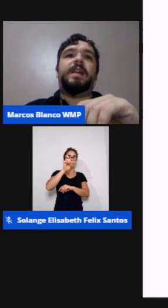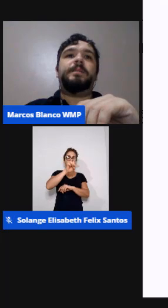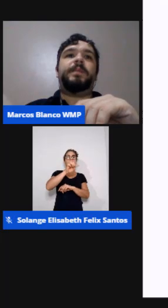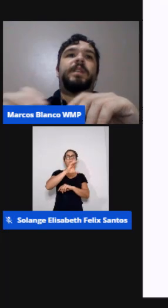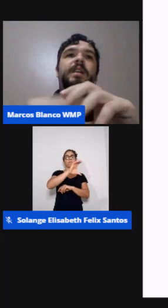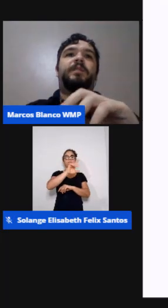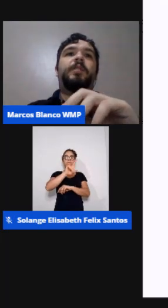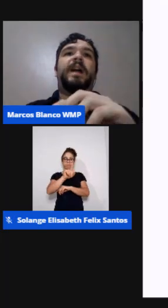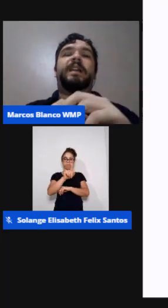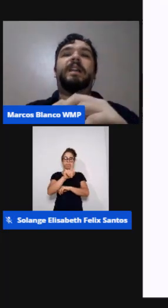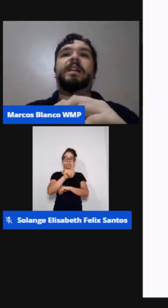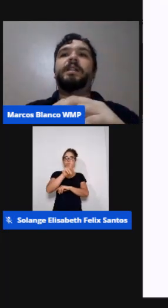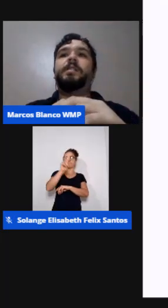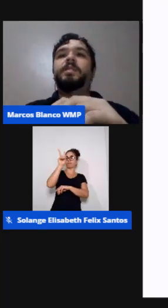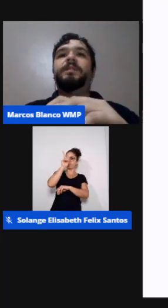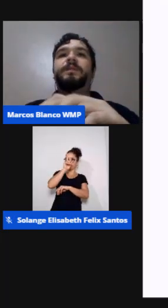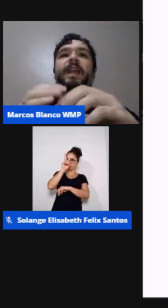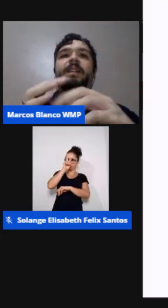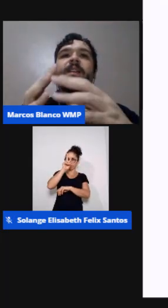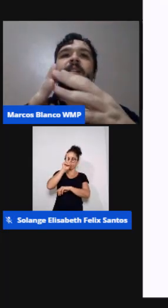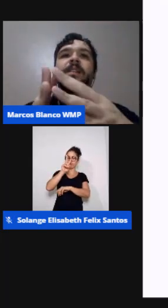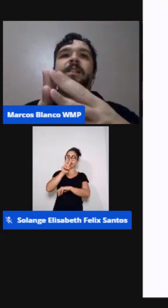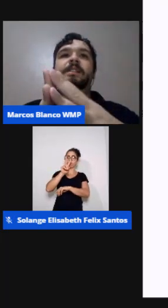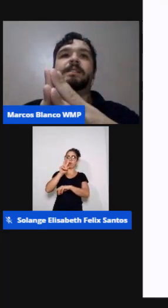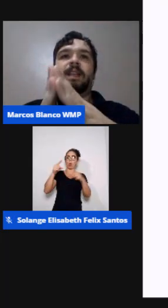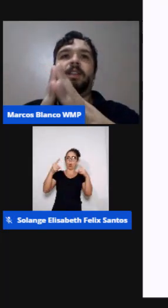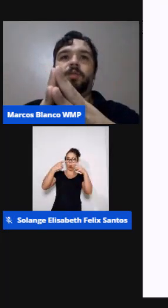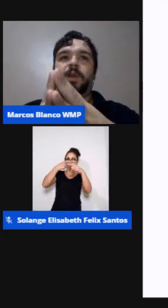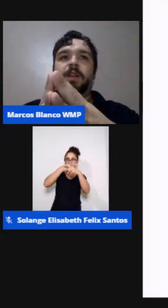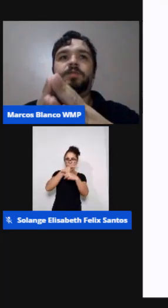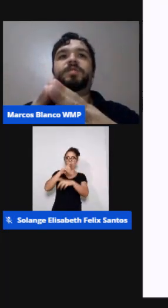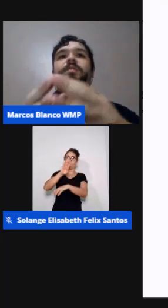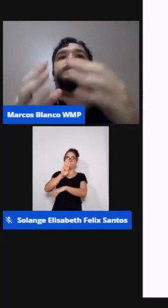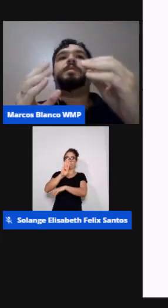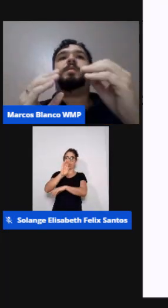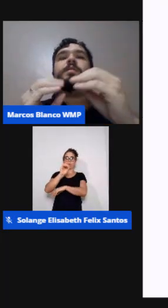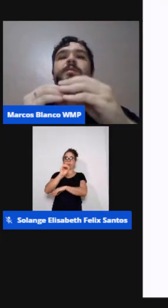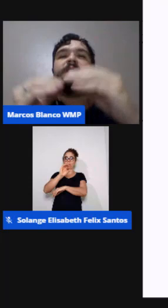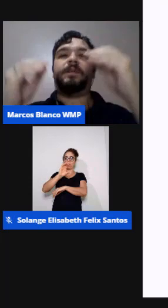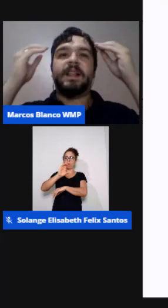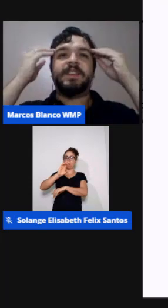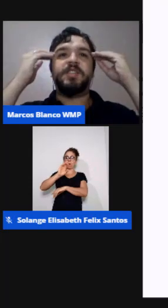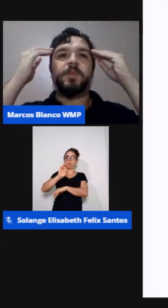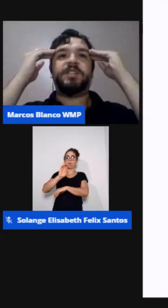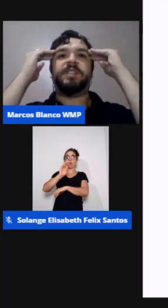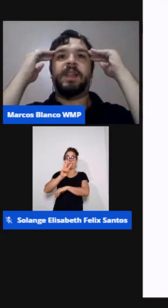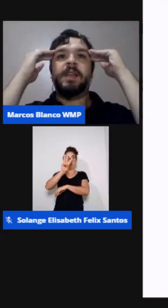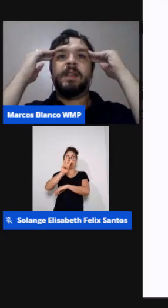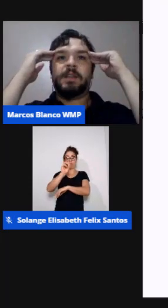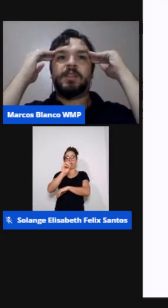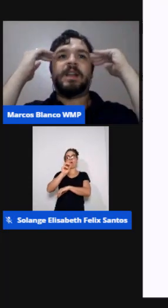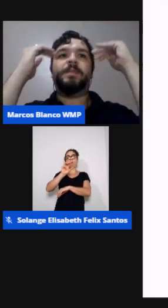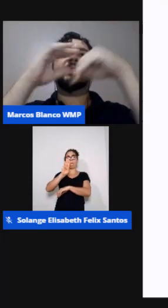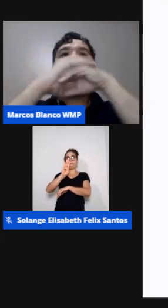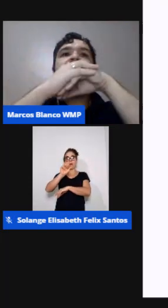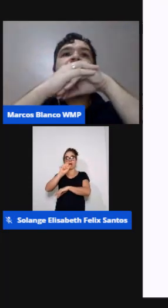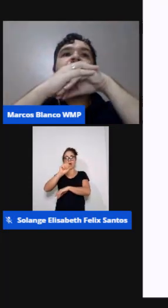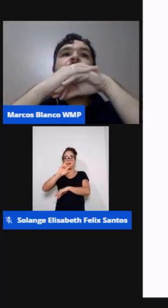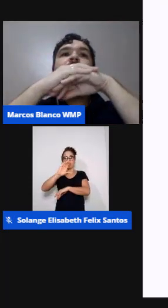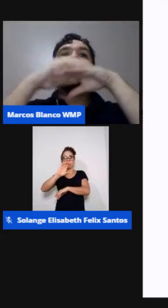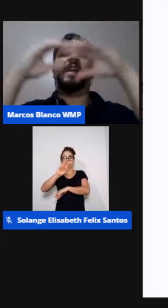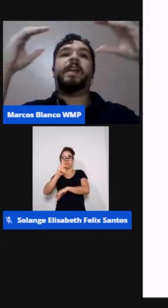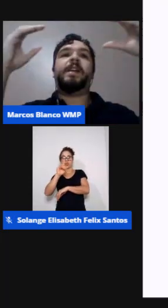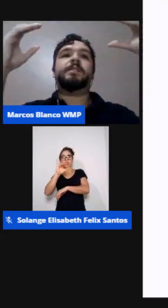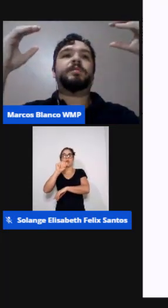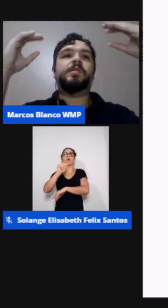Só para a gente lembrar, a Volbach ela não infecta seres humanos. São frases que a gente pode ter na nossa